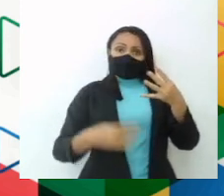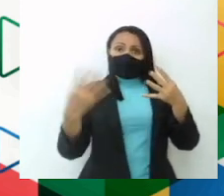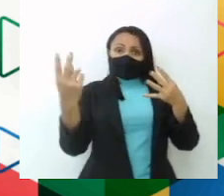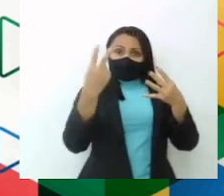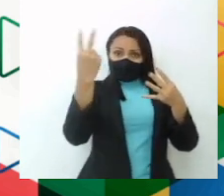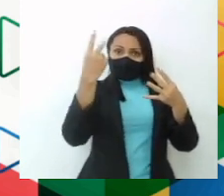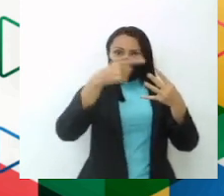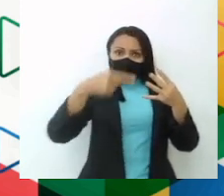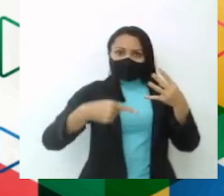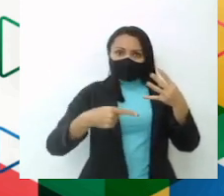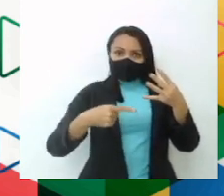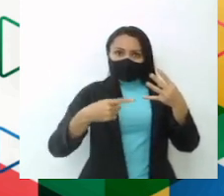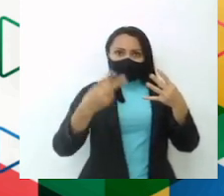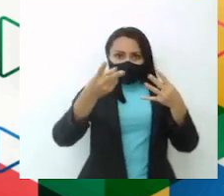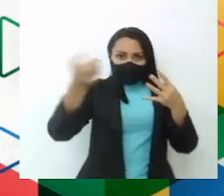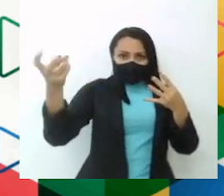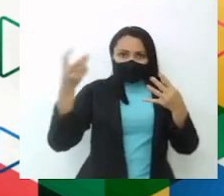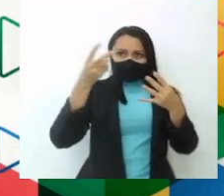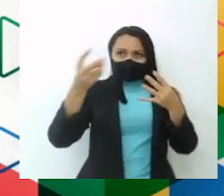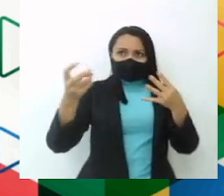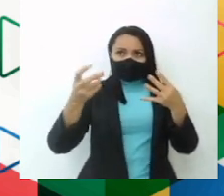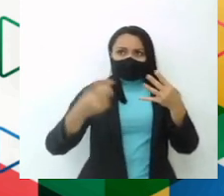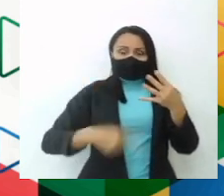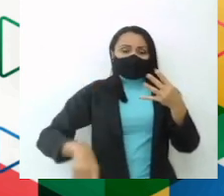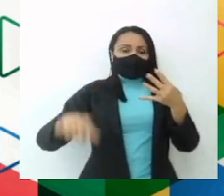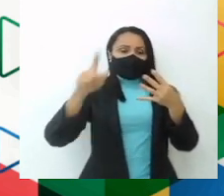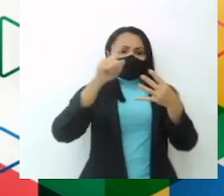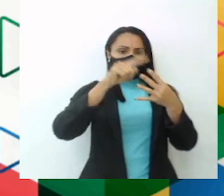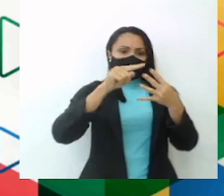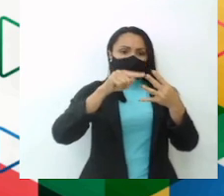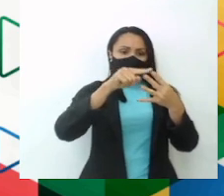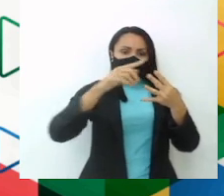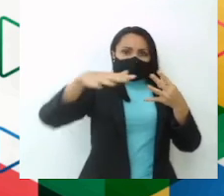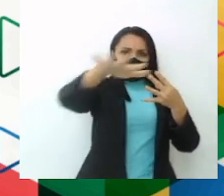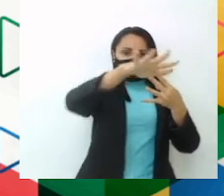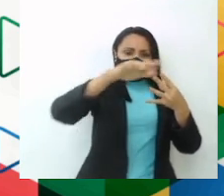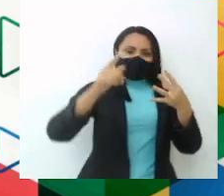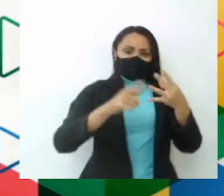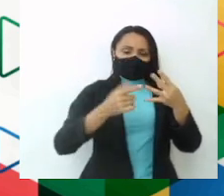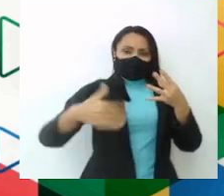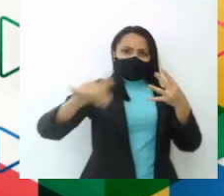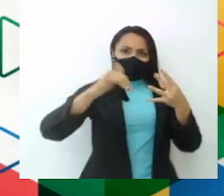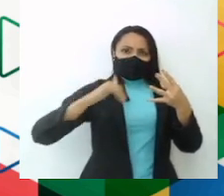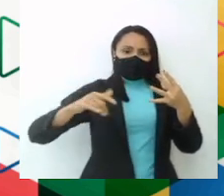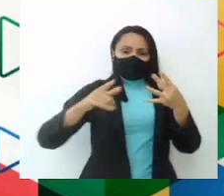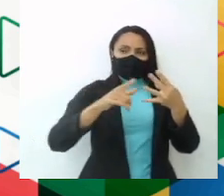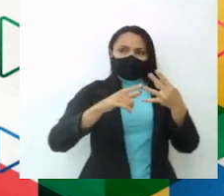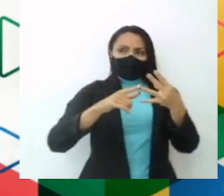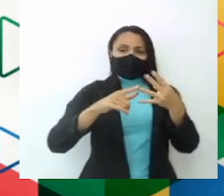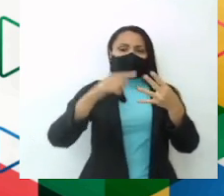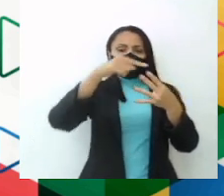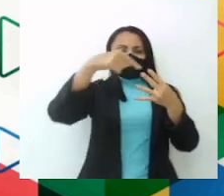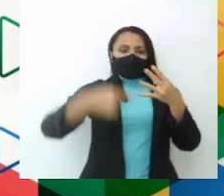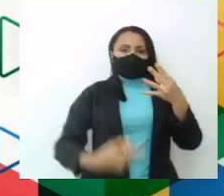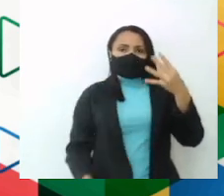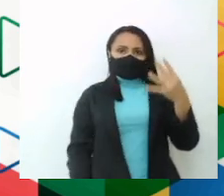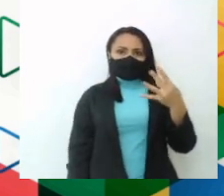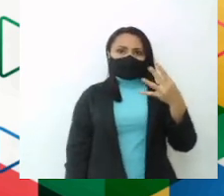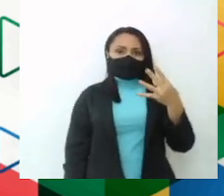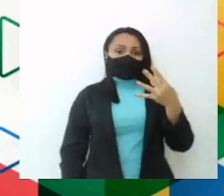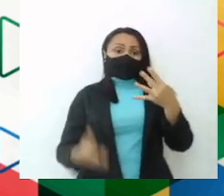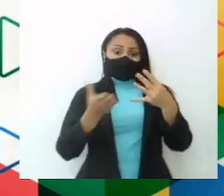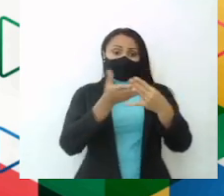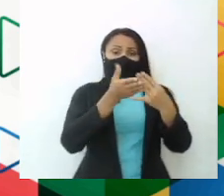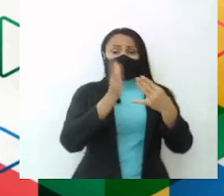valores. A área tem 2 valores ali. Para a energia também 2 valores. Desses 4 valores, 3 eu